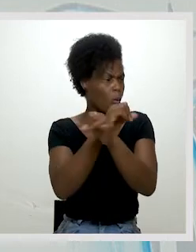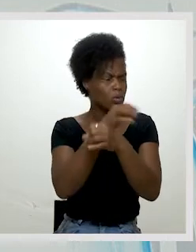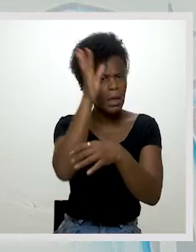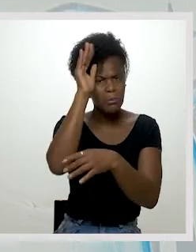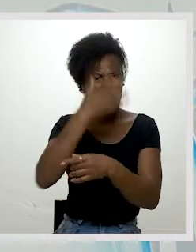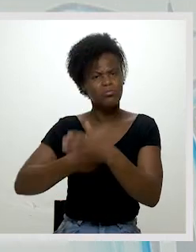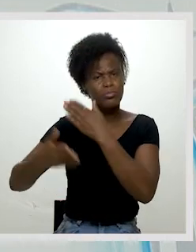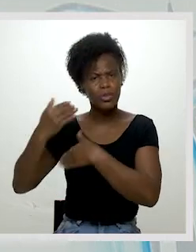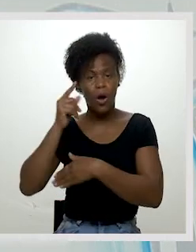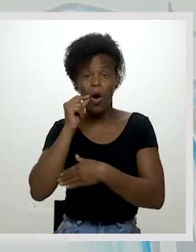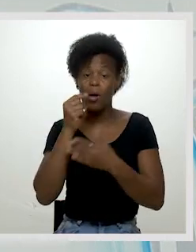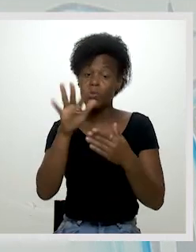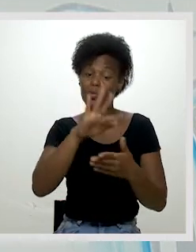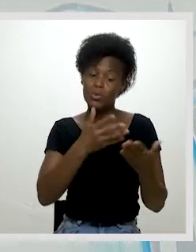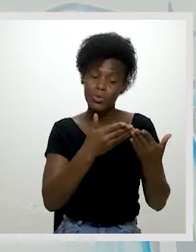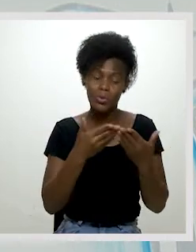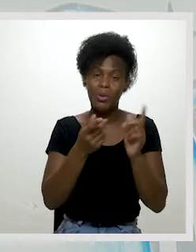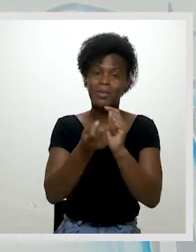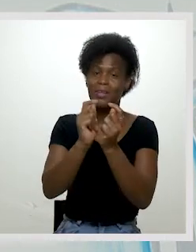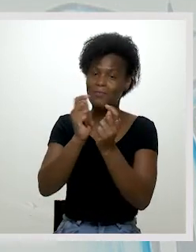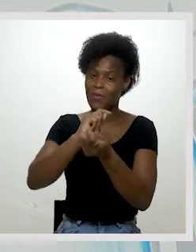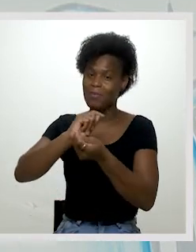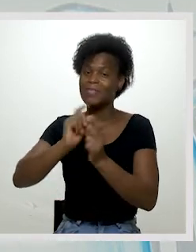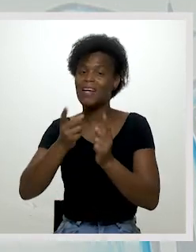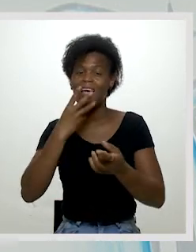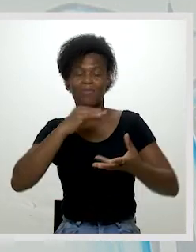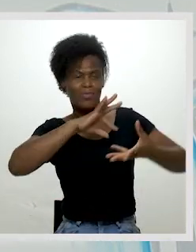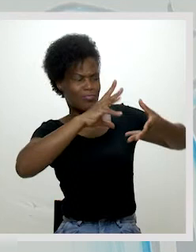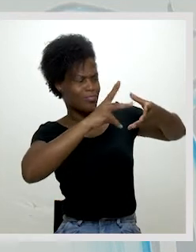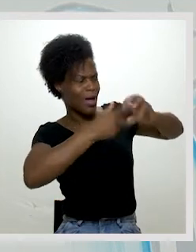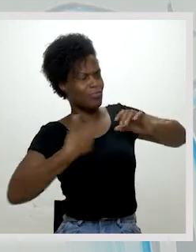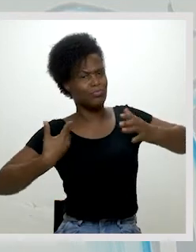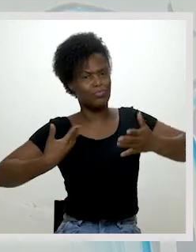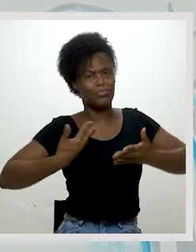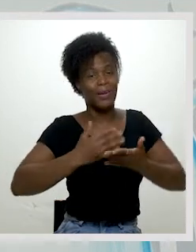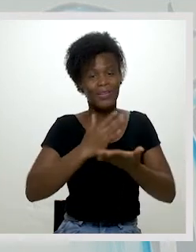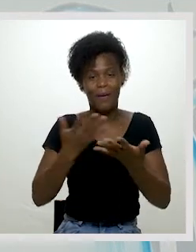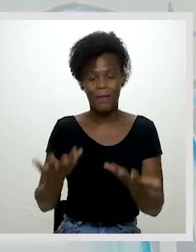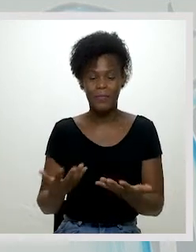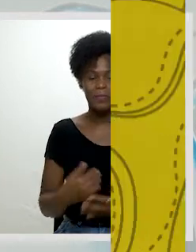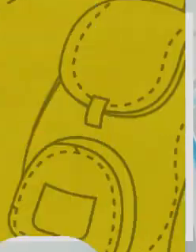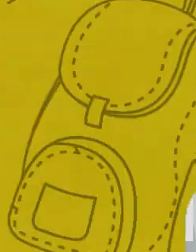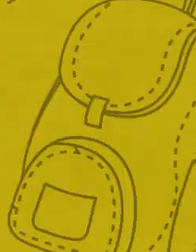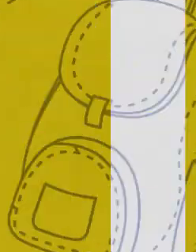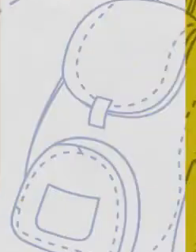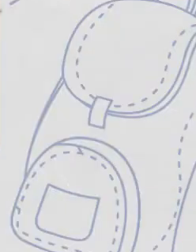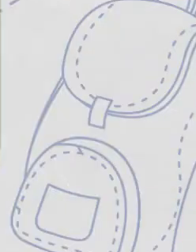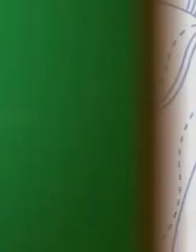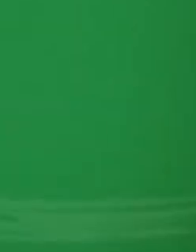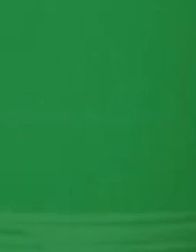o homem utiliza para estudar as transformações que a Terra vem sofrendo até agora.